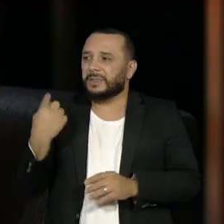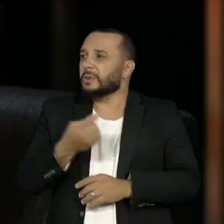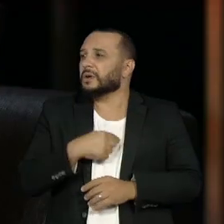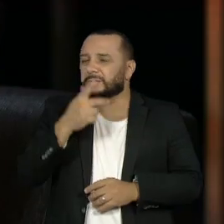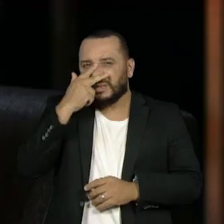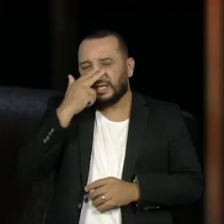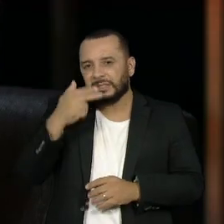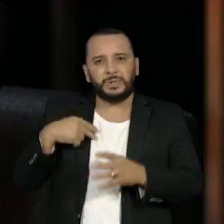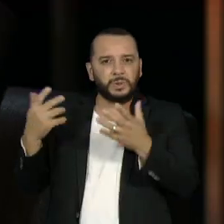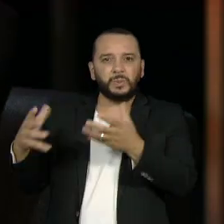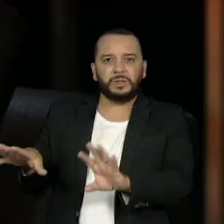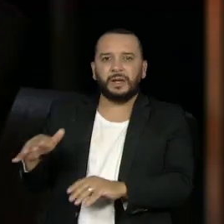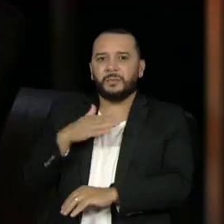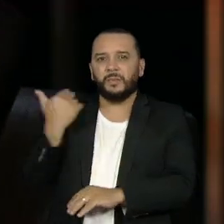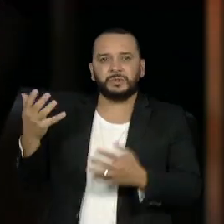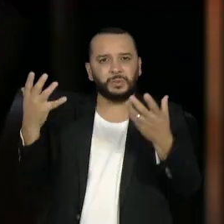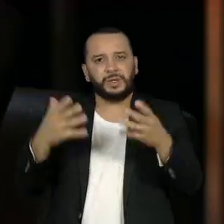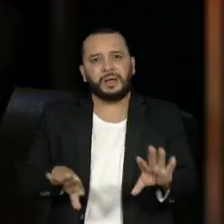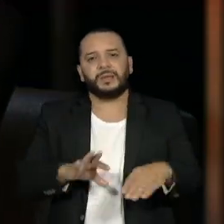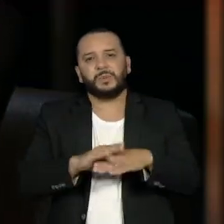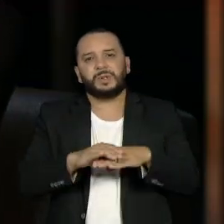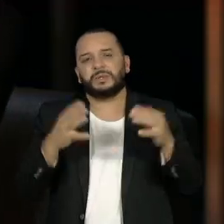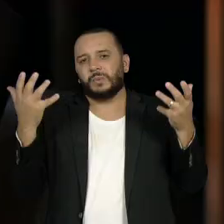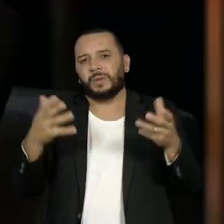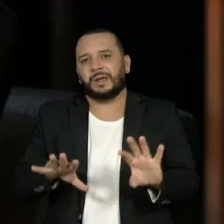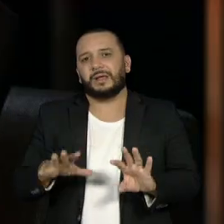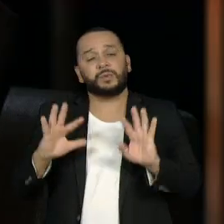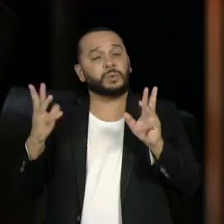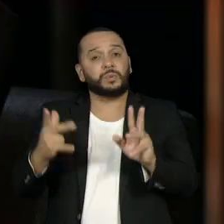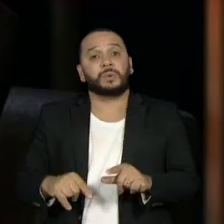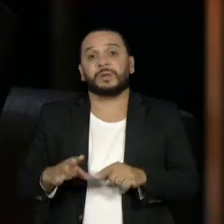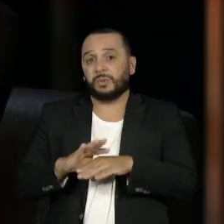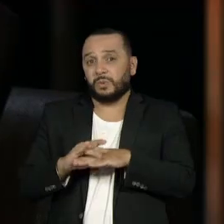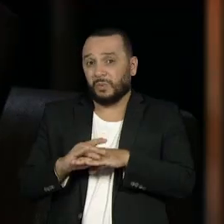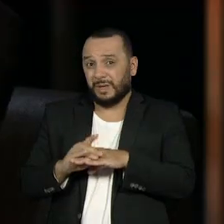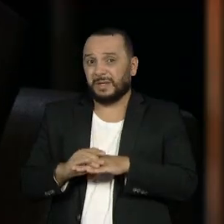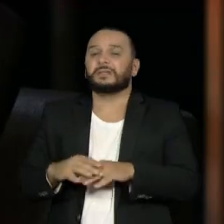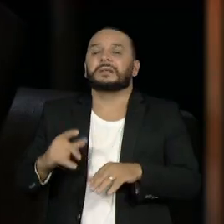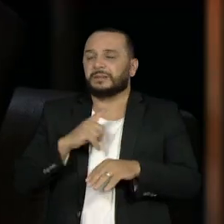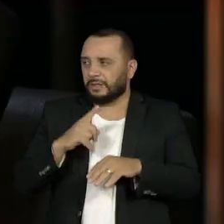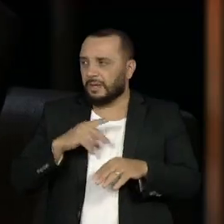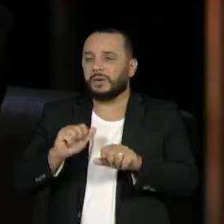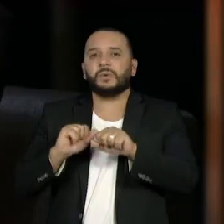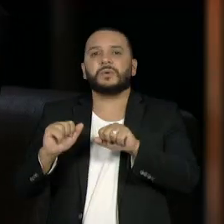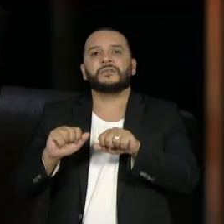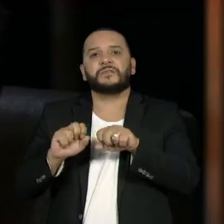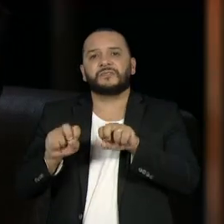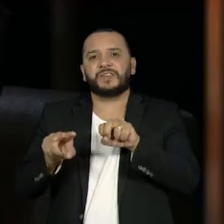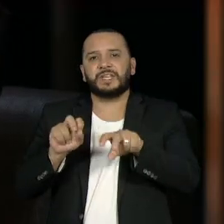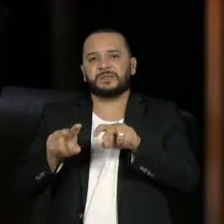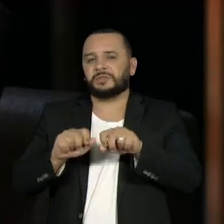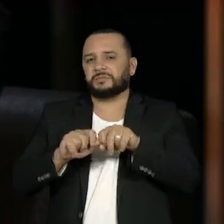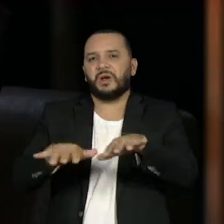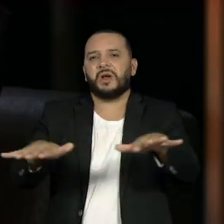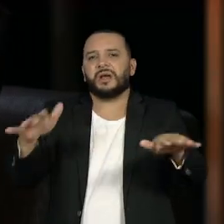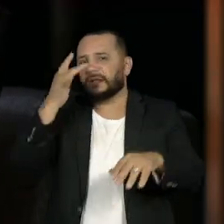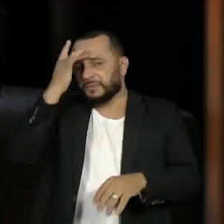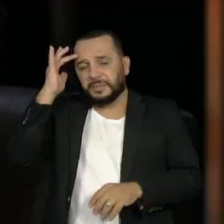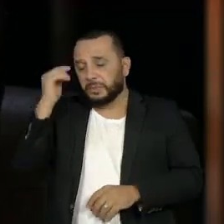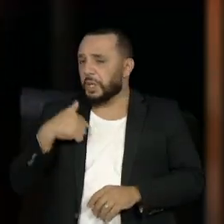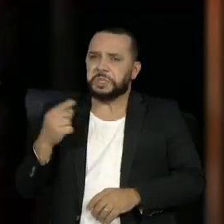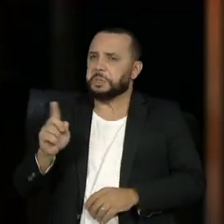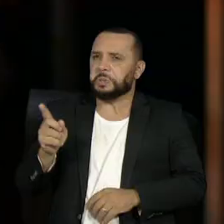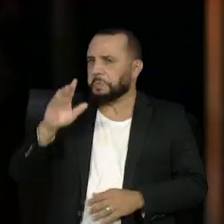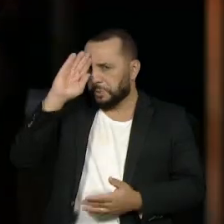tão pouco tá doente então toda doença coletiva que entra toda premia toda epidemia é sempre recebida Com altas doses